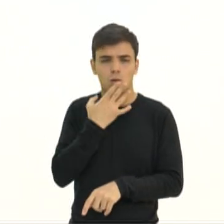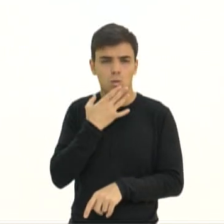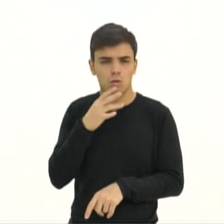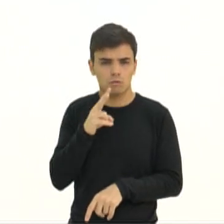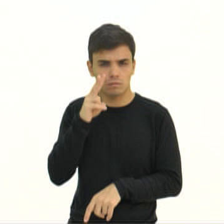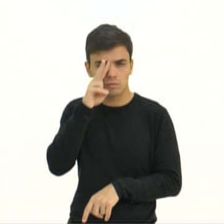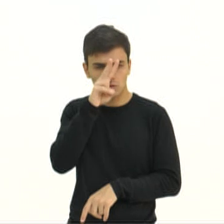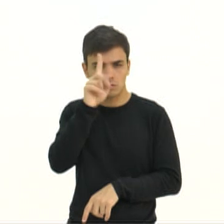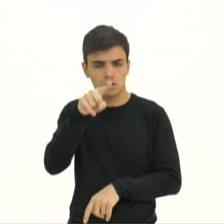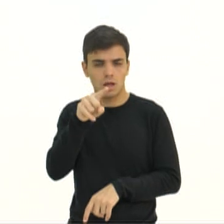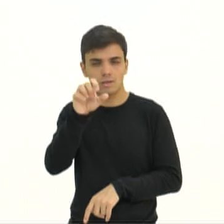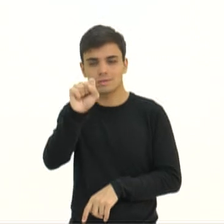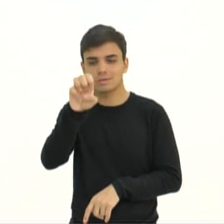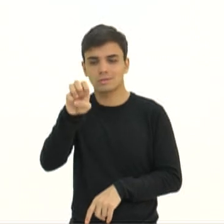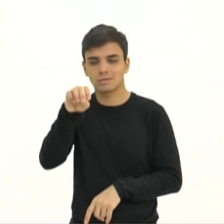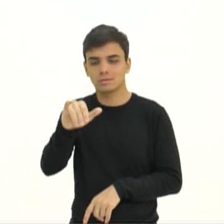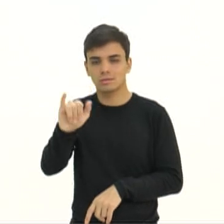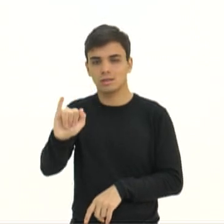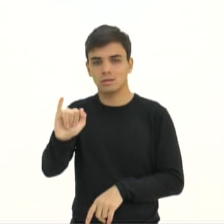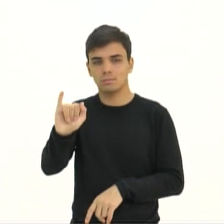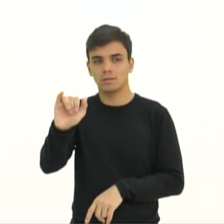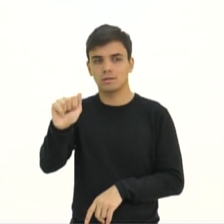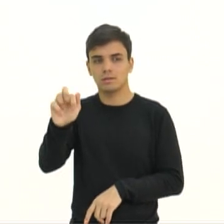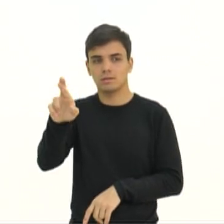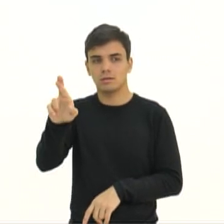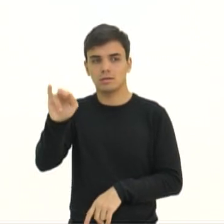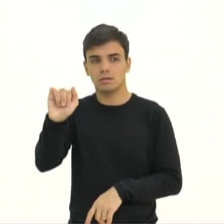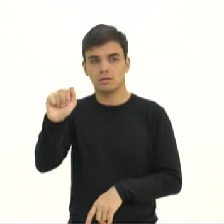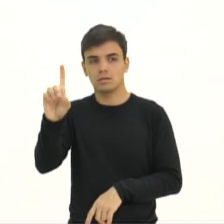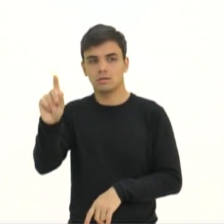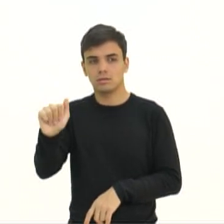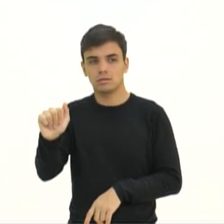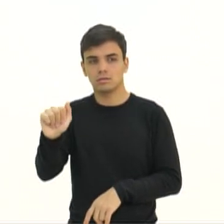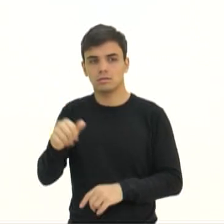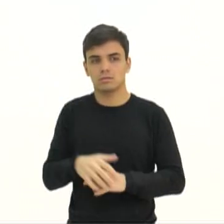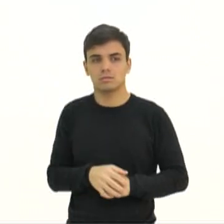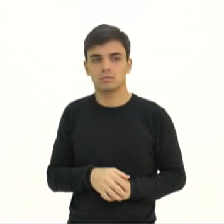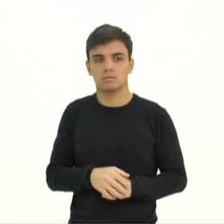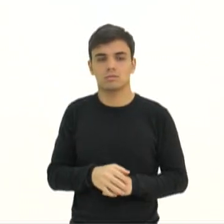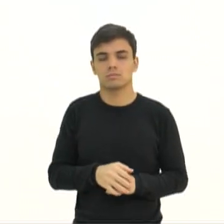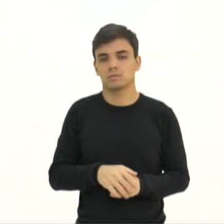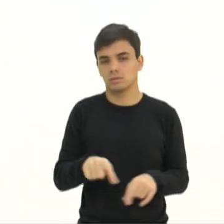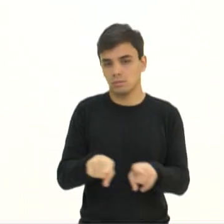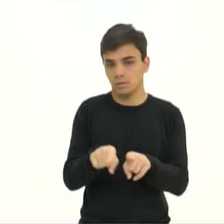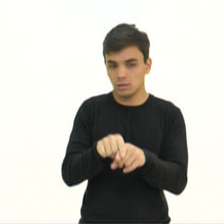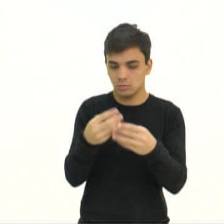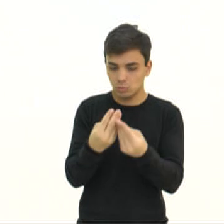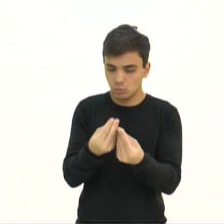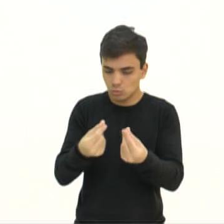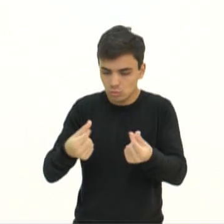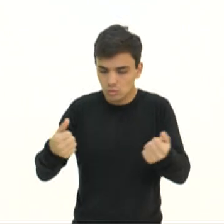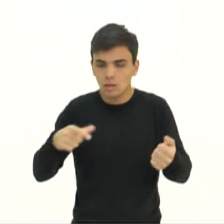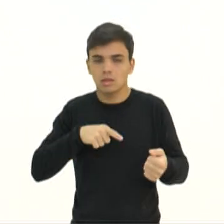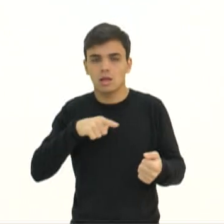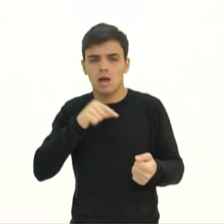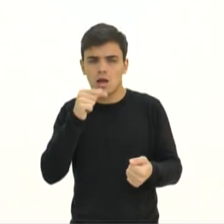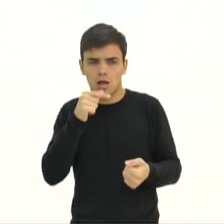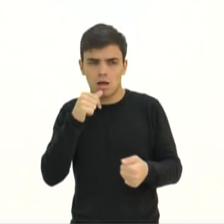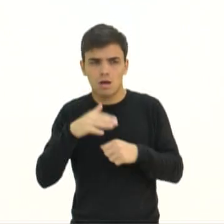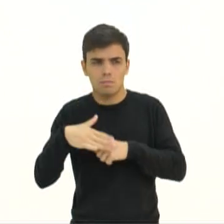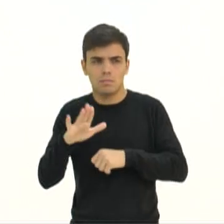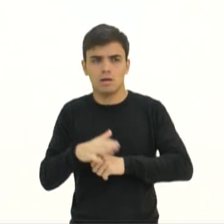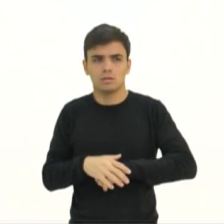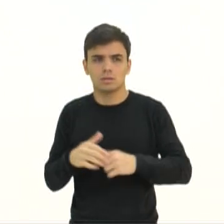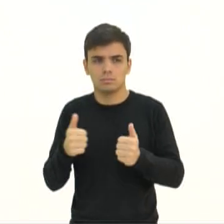áreas semiáridas. Depois nós vamos ter ali as subúmidas secas, ou seja, tem um pouco mais de umidade do que